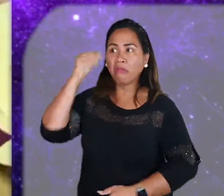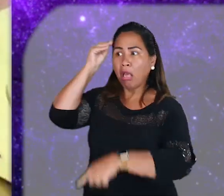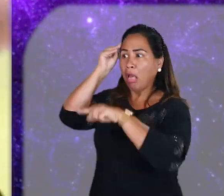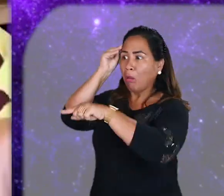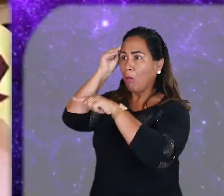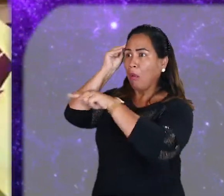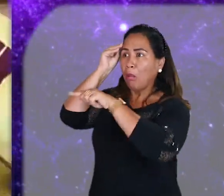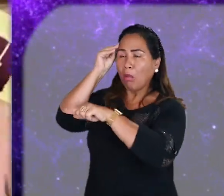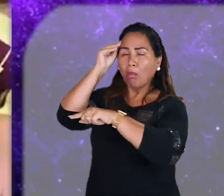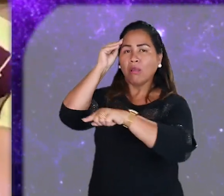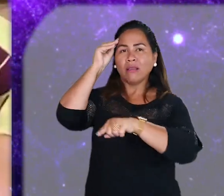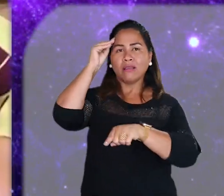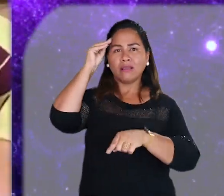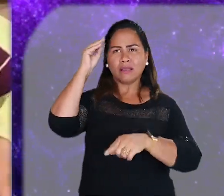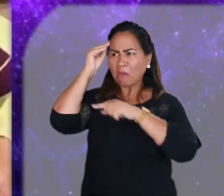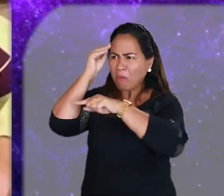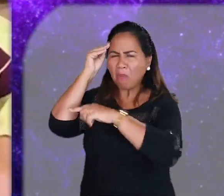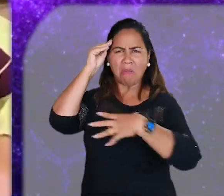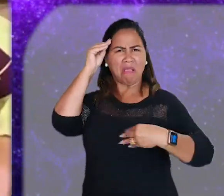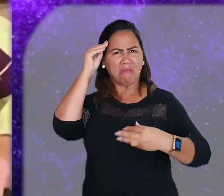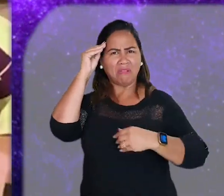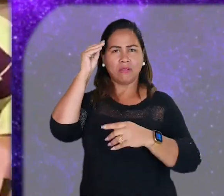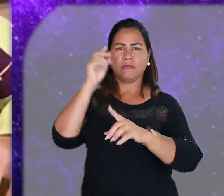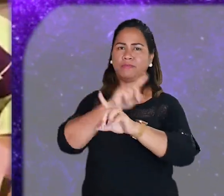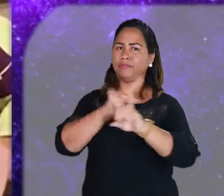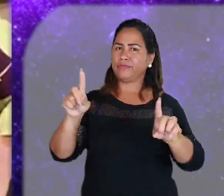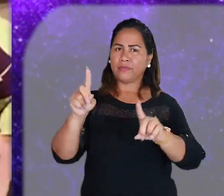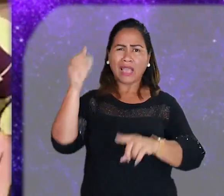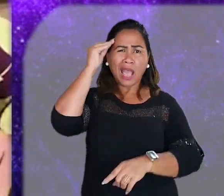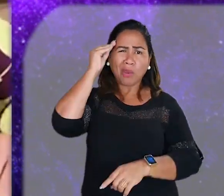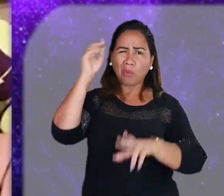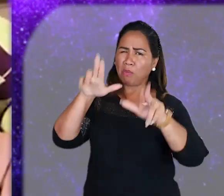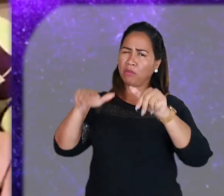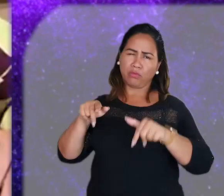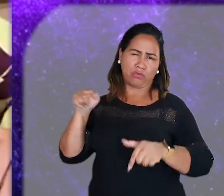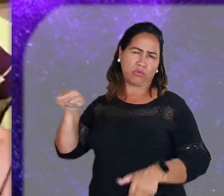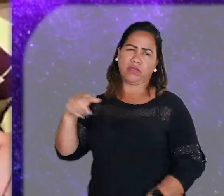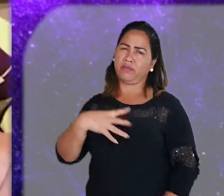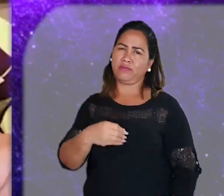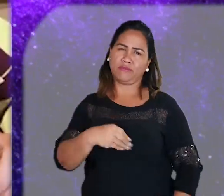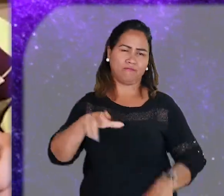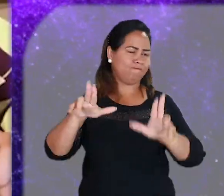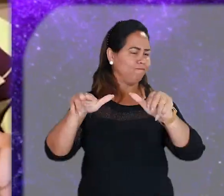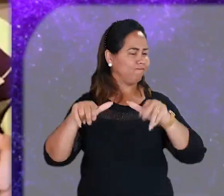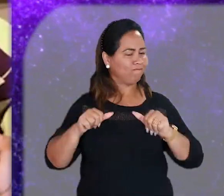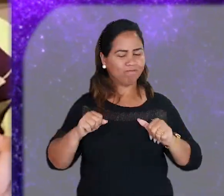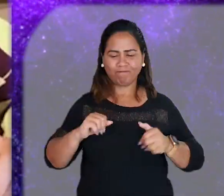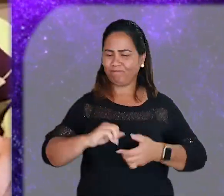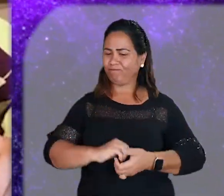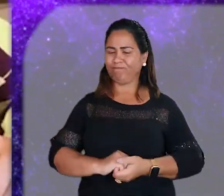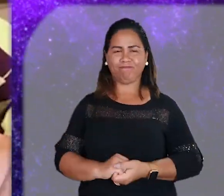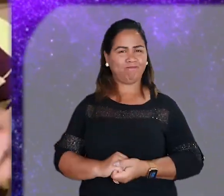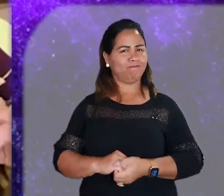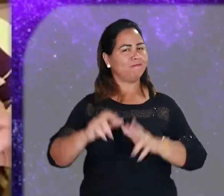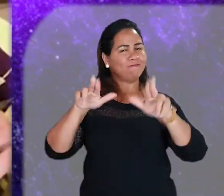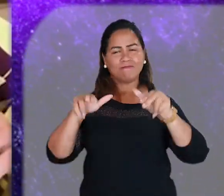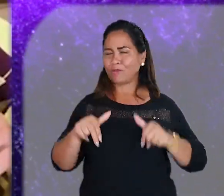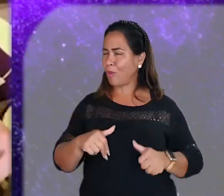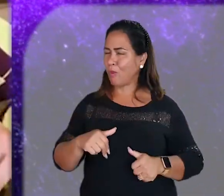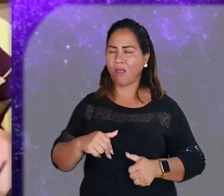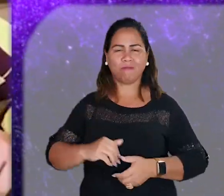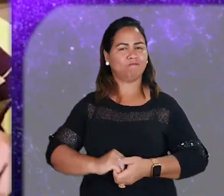do que você tenha quem apontar o dedo a quem dar o veredito final a culpa é dele a culpa nunca é do Filho